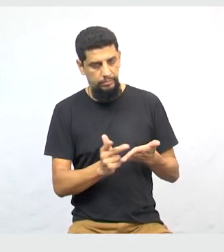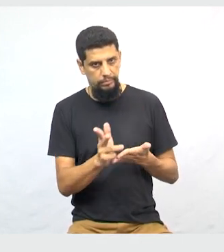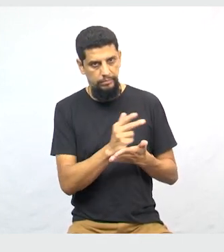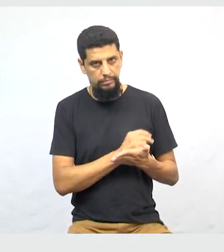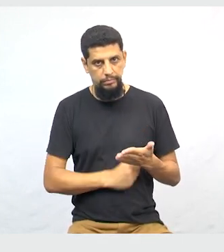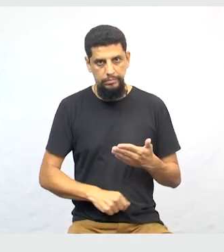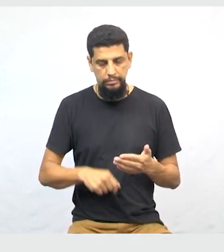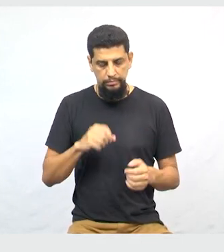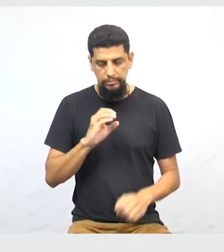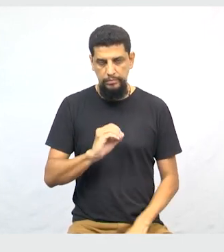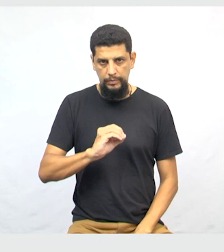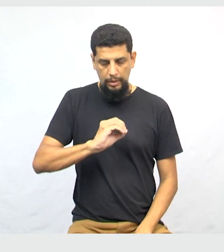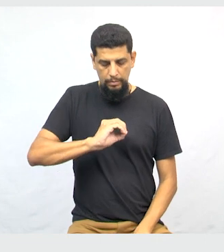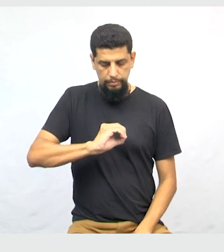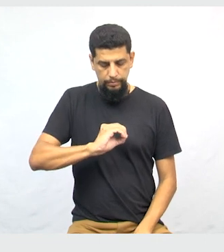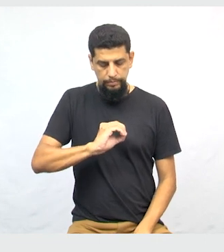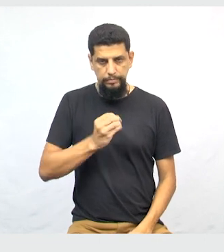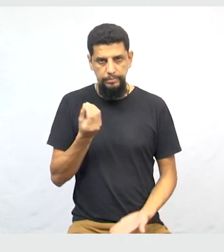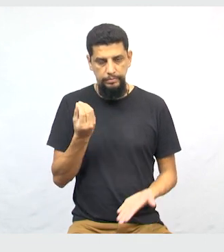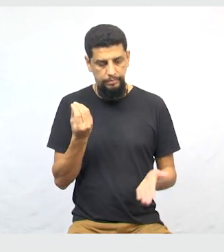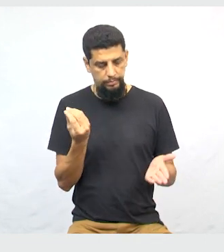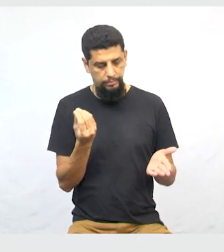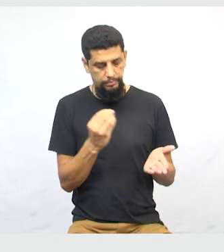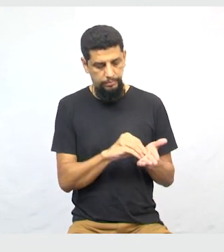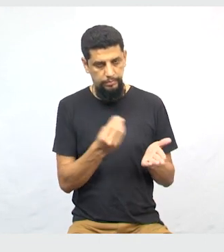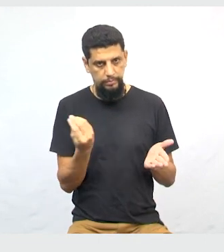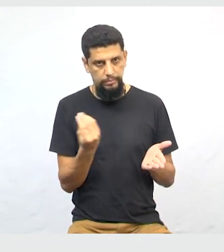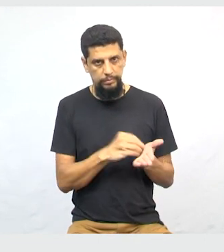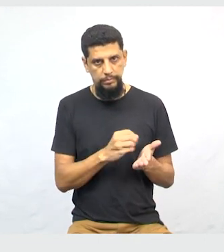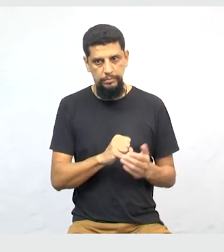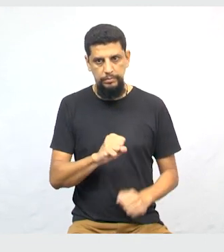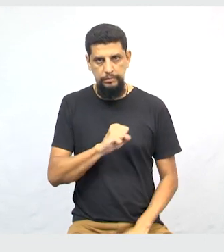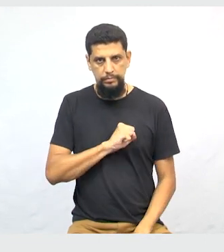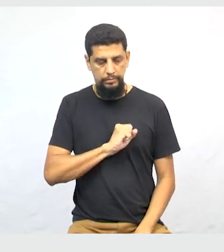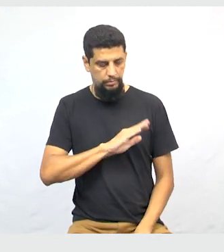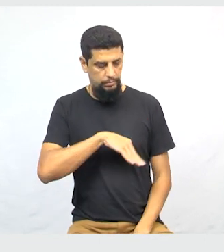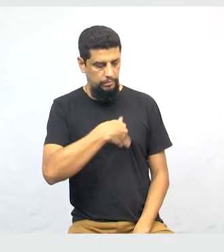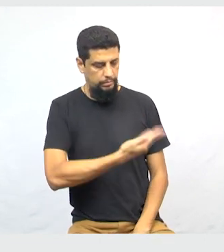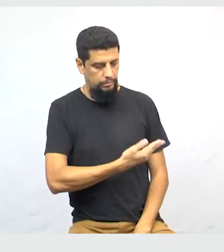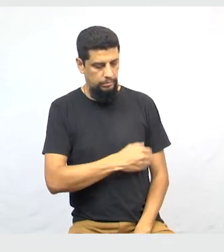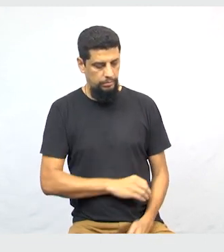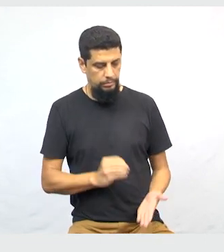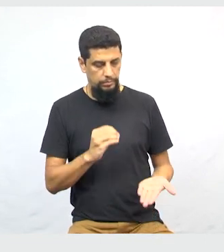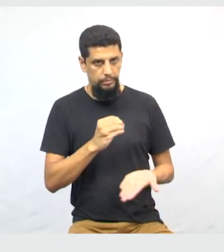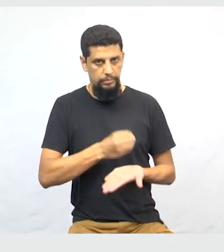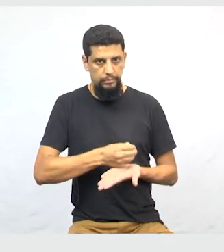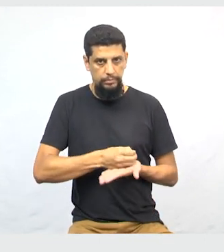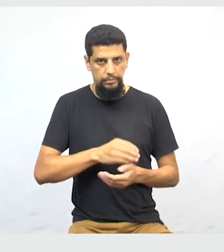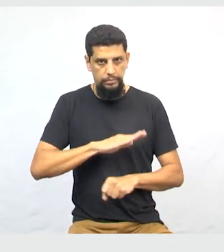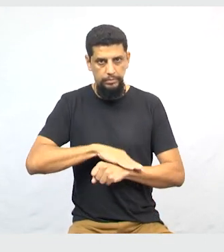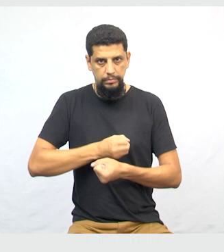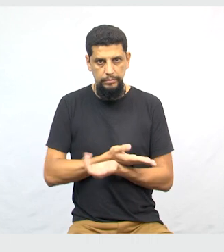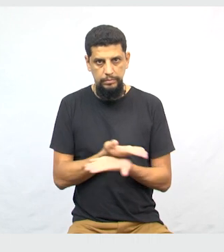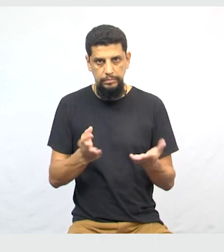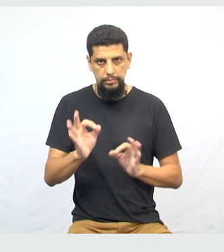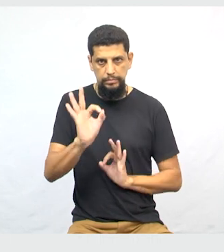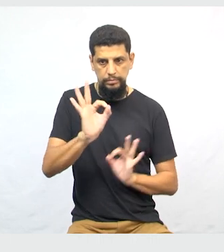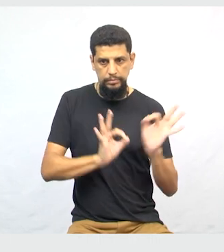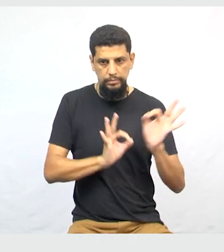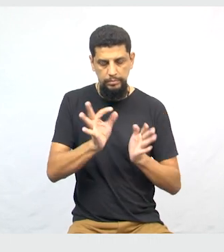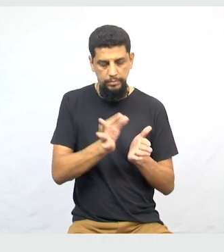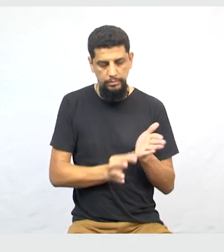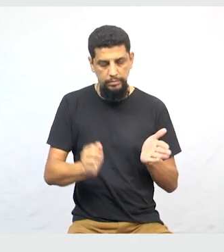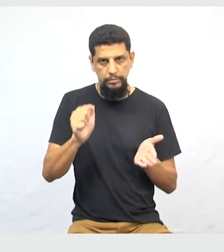Desenhe uma bolinha. E pode colocar o número 1 do ladinho dessa bolinha. Nós vamos dar um tempo para vocês